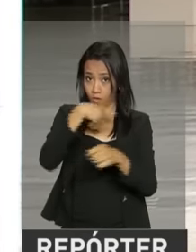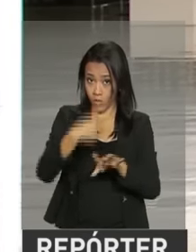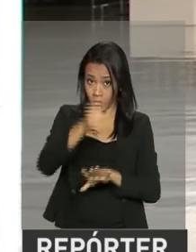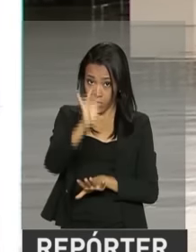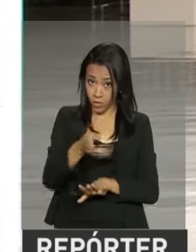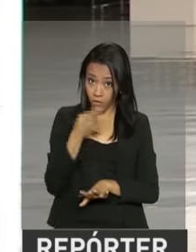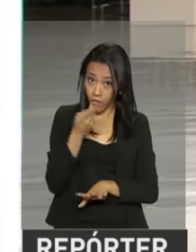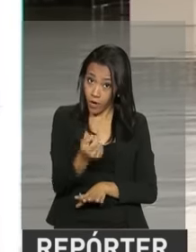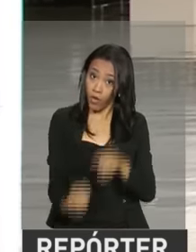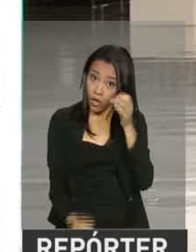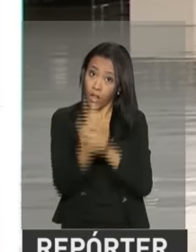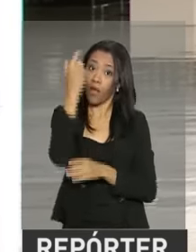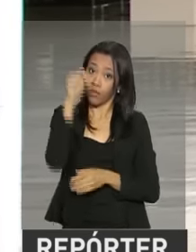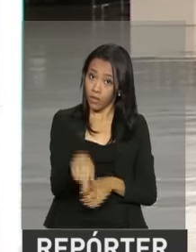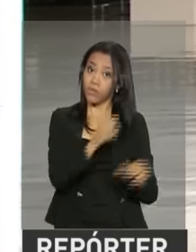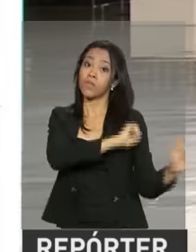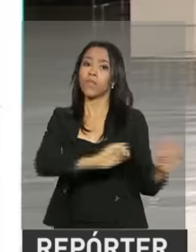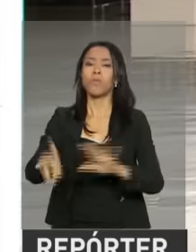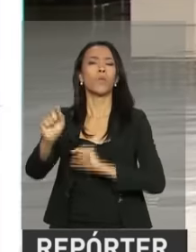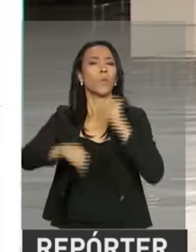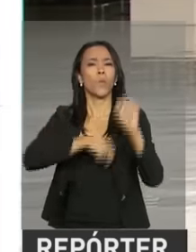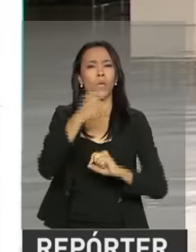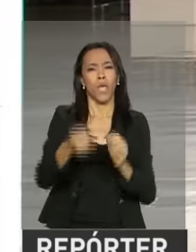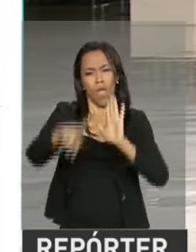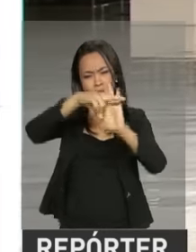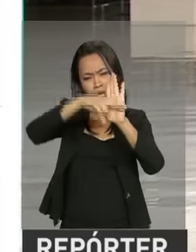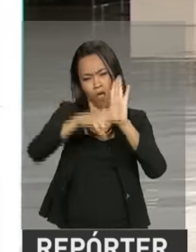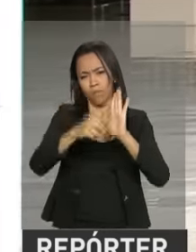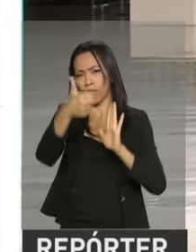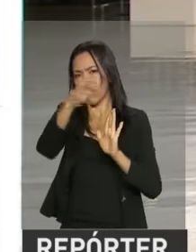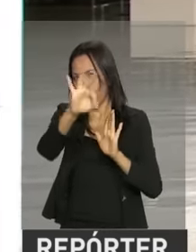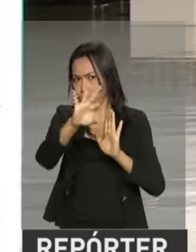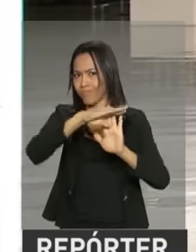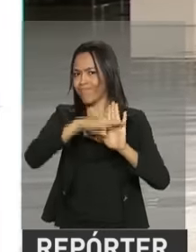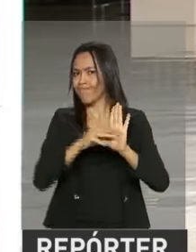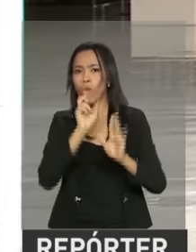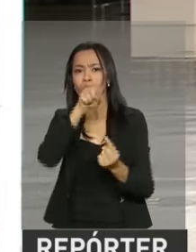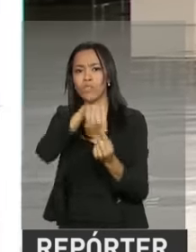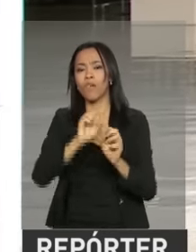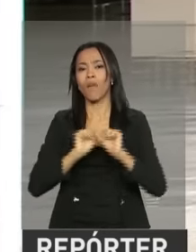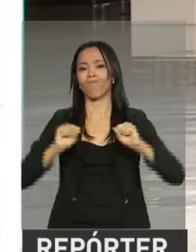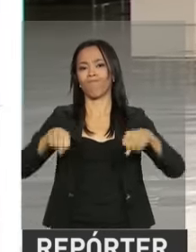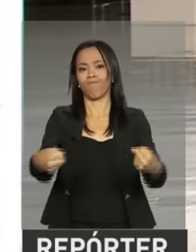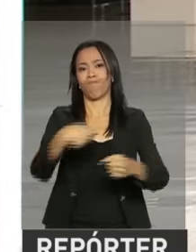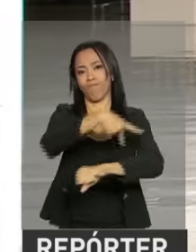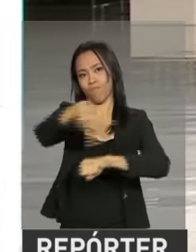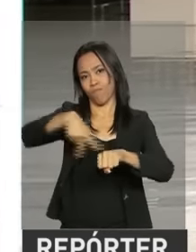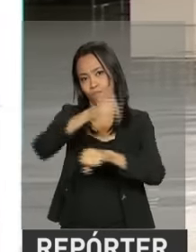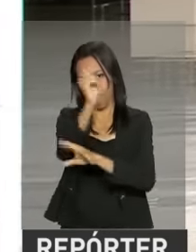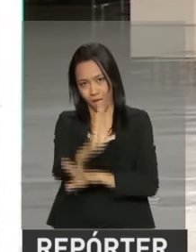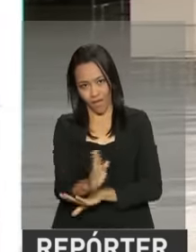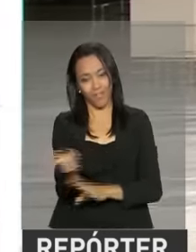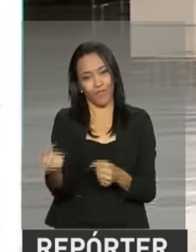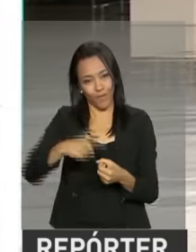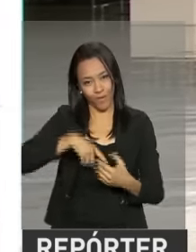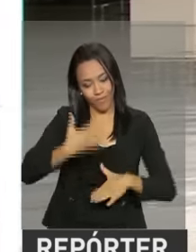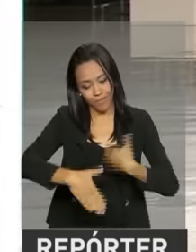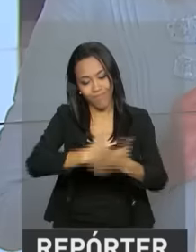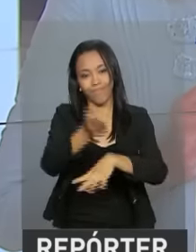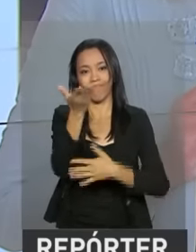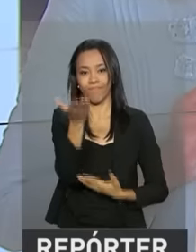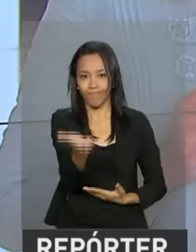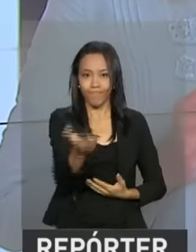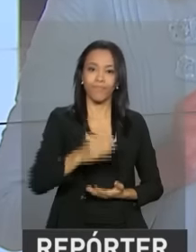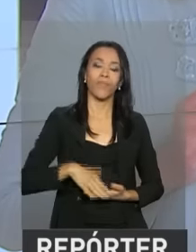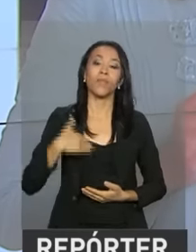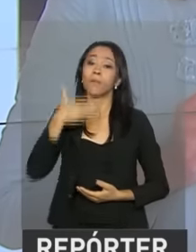disse que deve lançar ainda esta semana um pacote com 10 medidas que vão ajudar o Brasil a retomar o crescimento Leandra com você